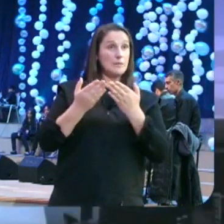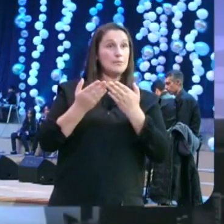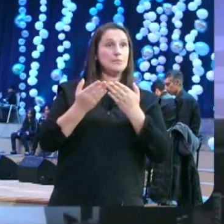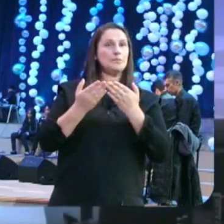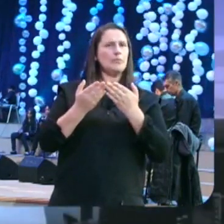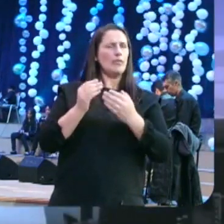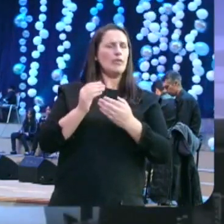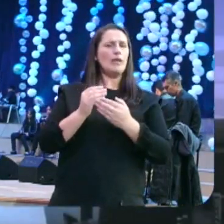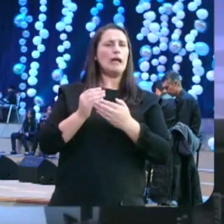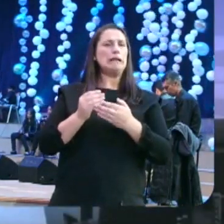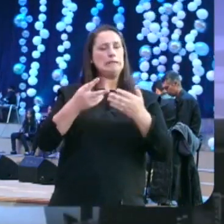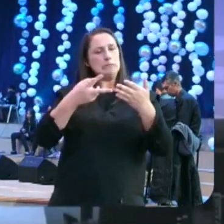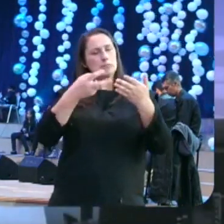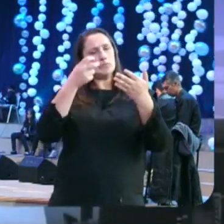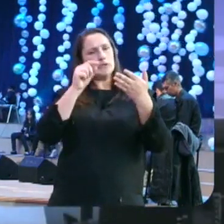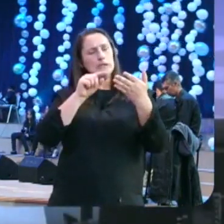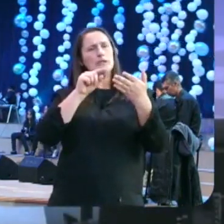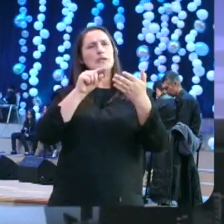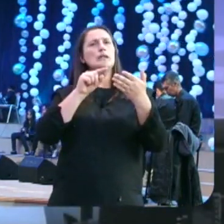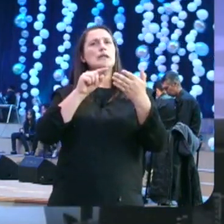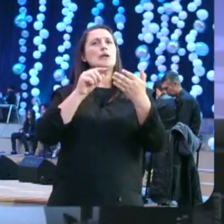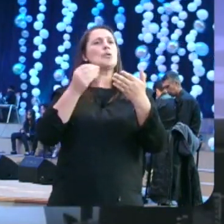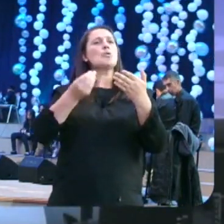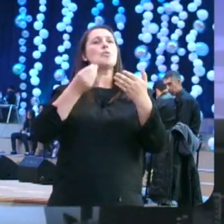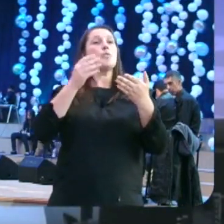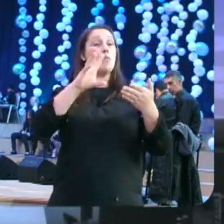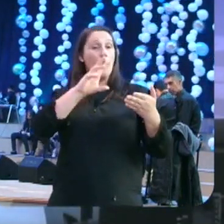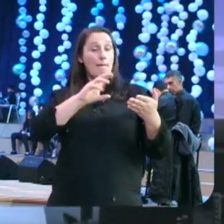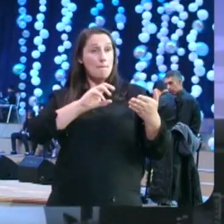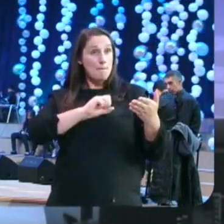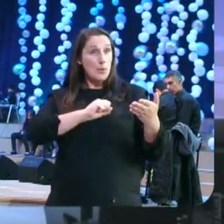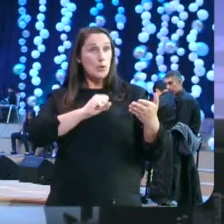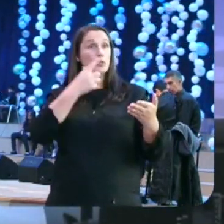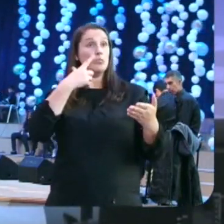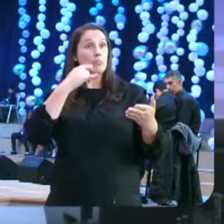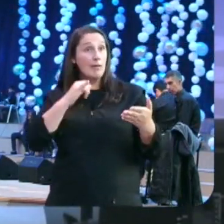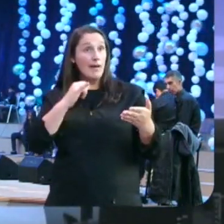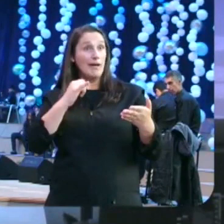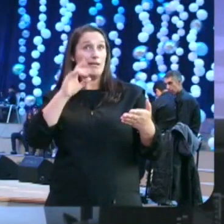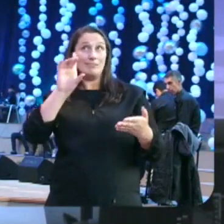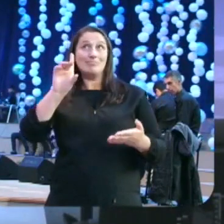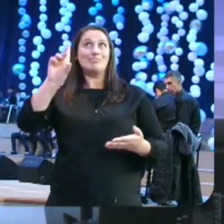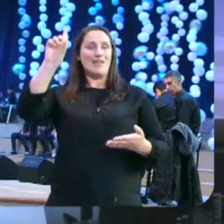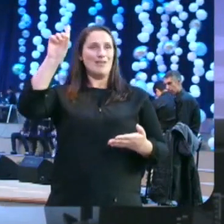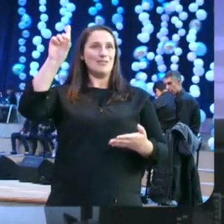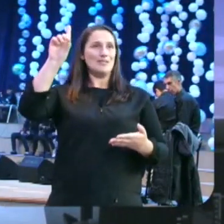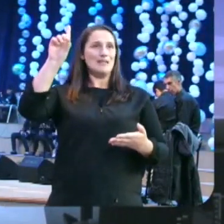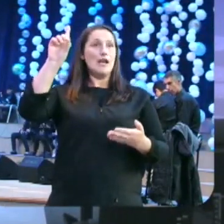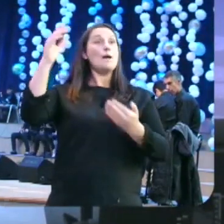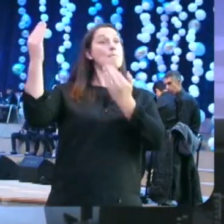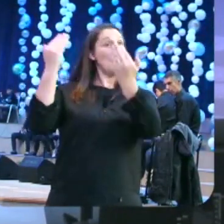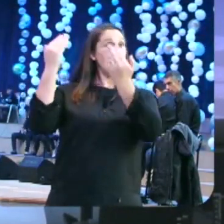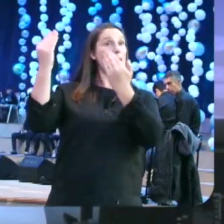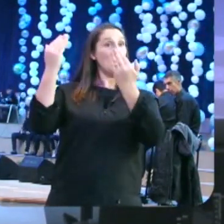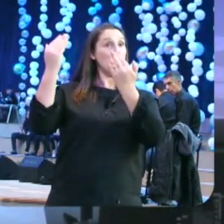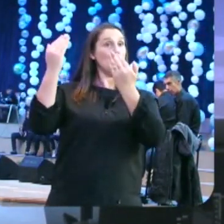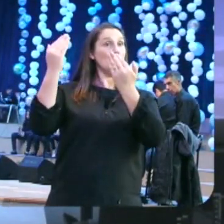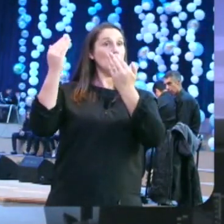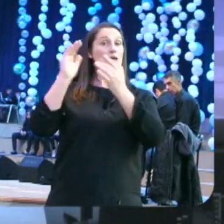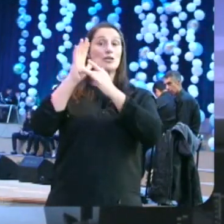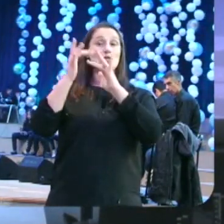do amor do Pai eterno, que essa parábola que Jesus contou, nos ajudam